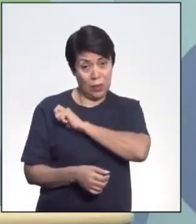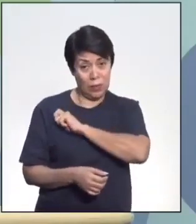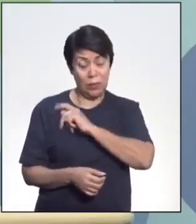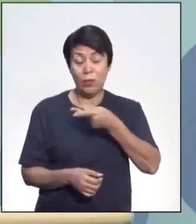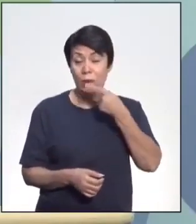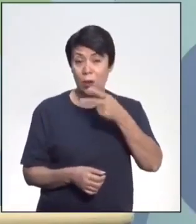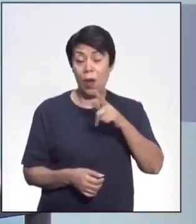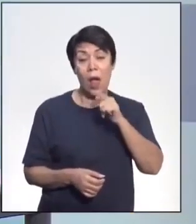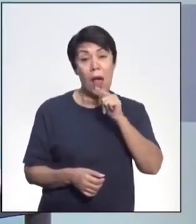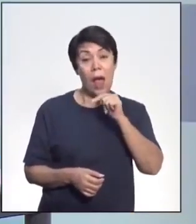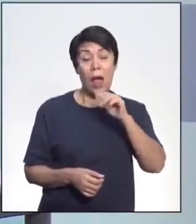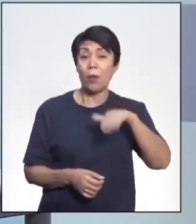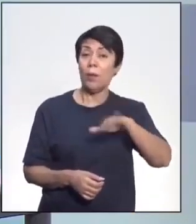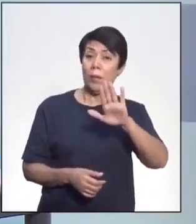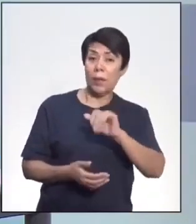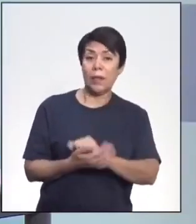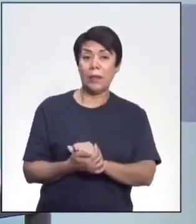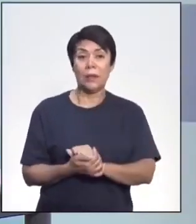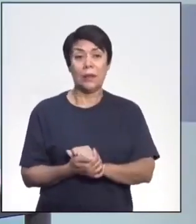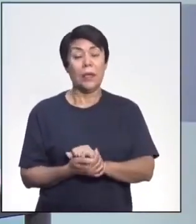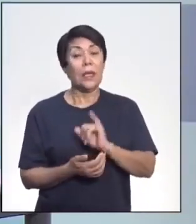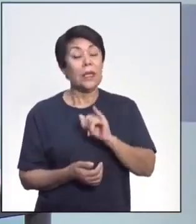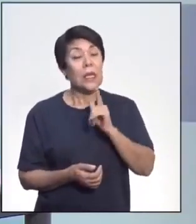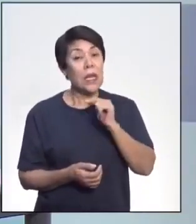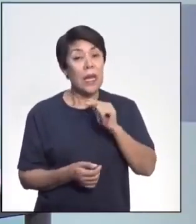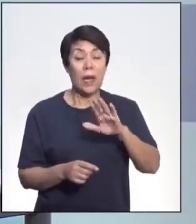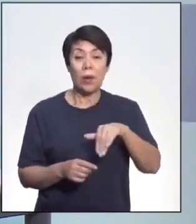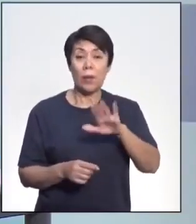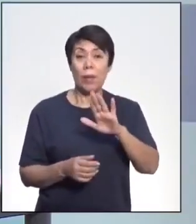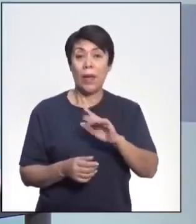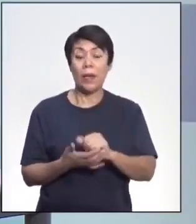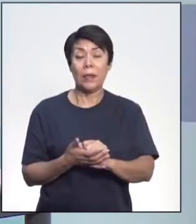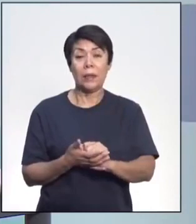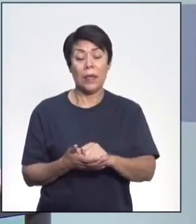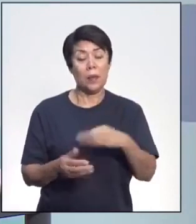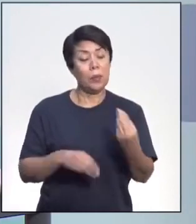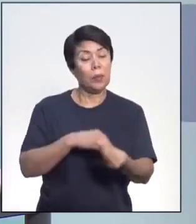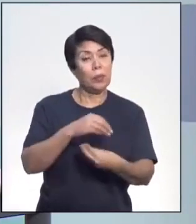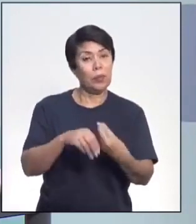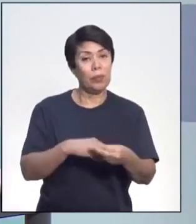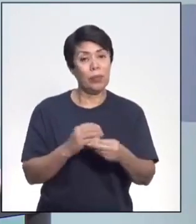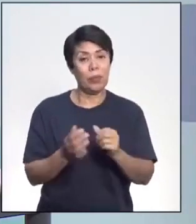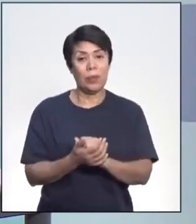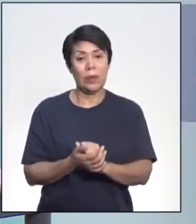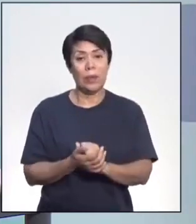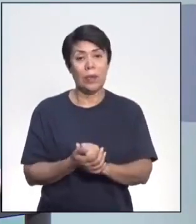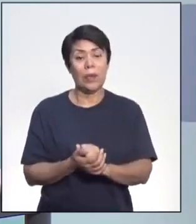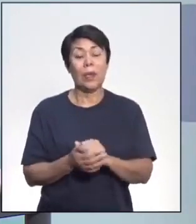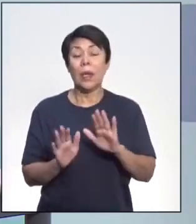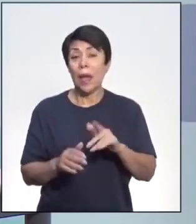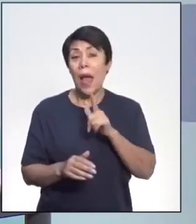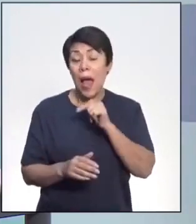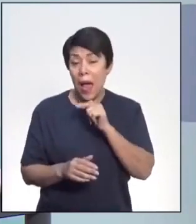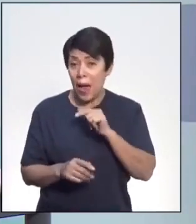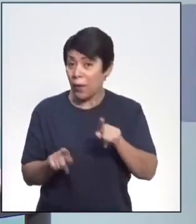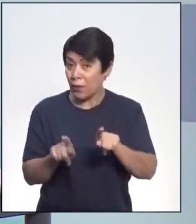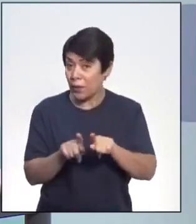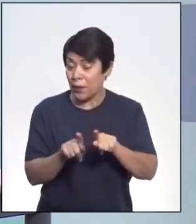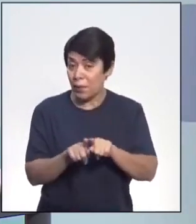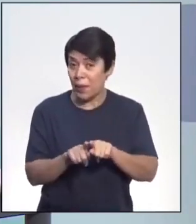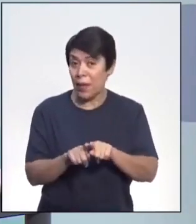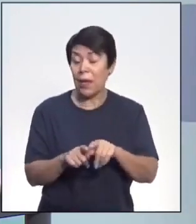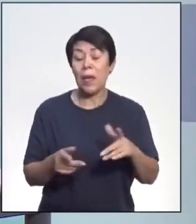mais água. Não, se eu colocar mais água, eu vou diluir minha reação e eu não vou chegar... E a água, lembrando que a água no